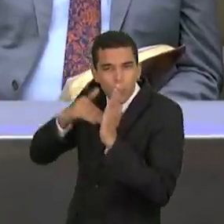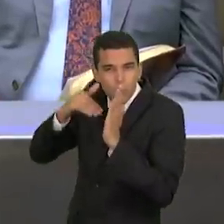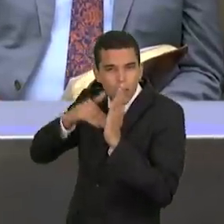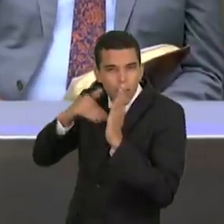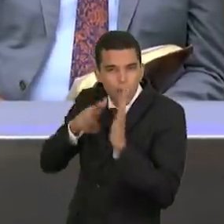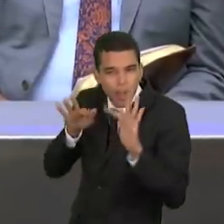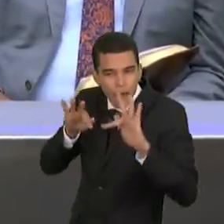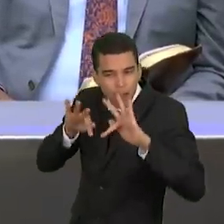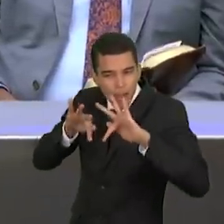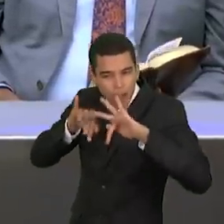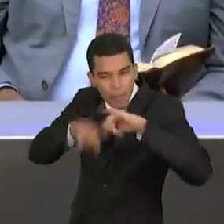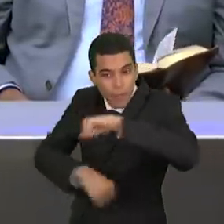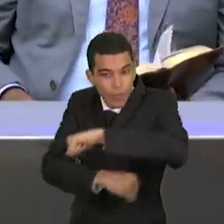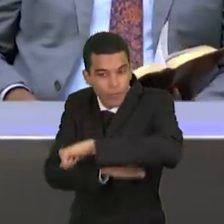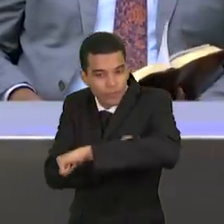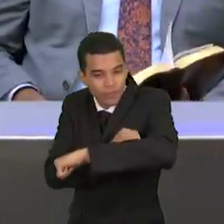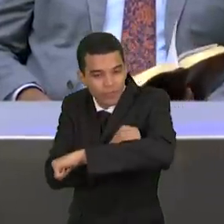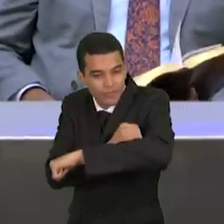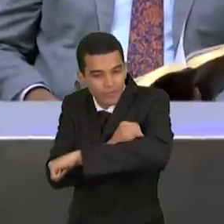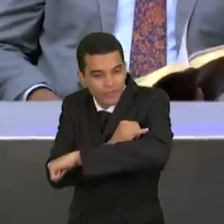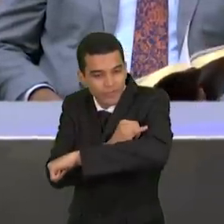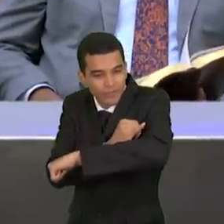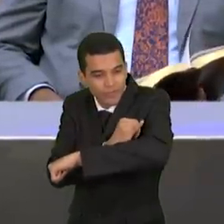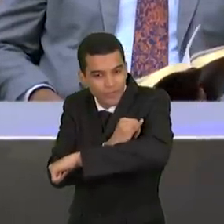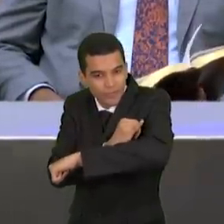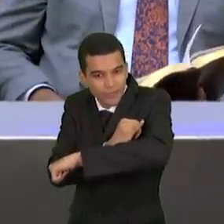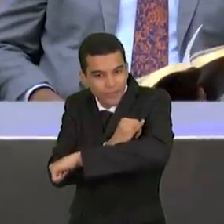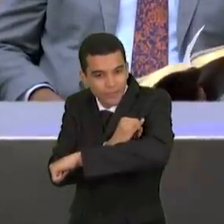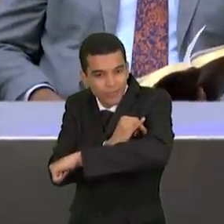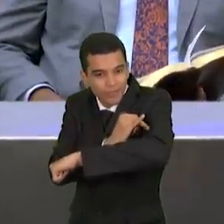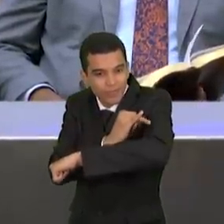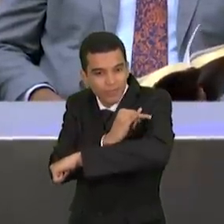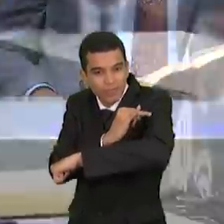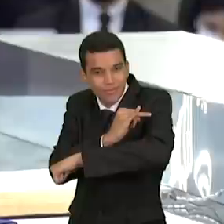vai brilhando paulatinamente. Atenção!